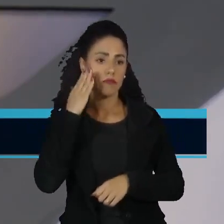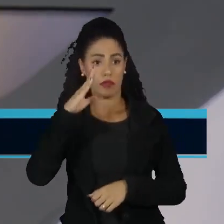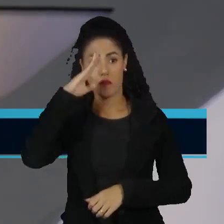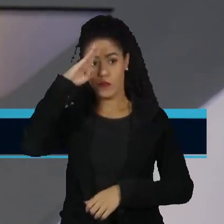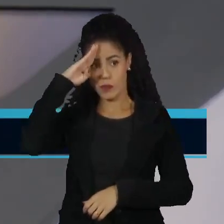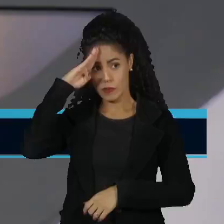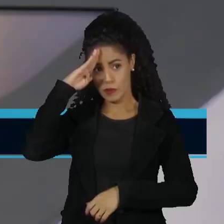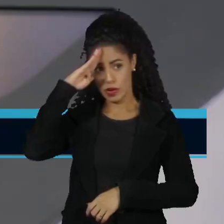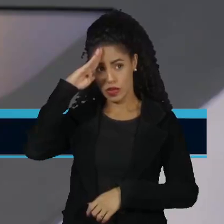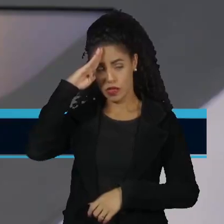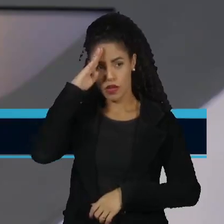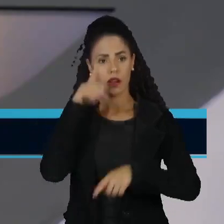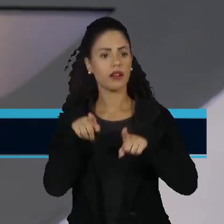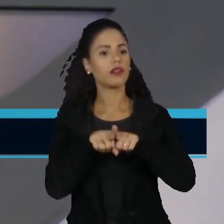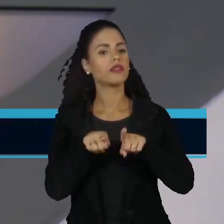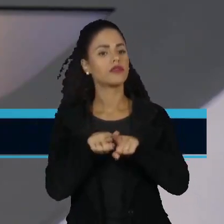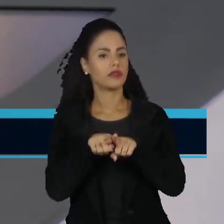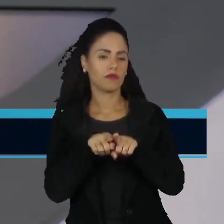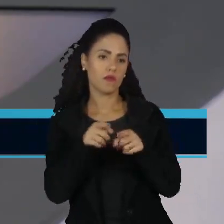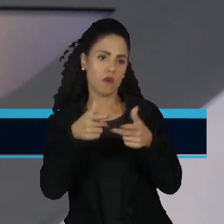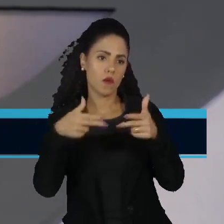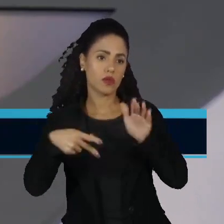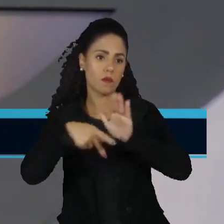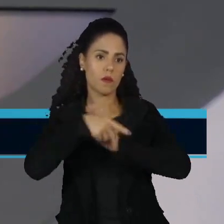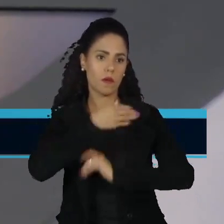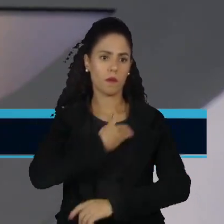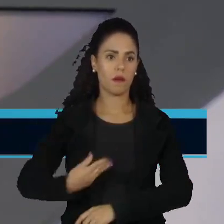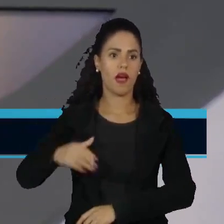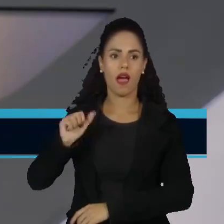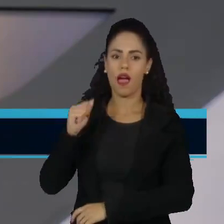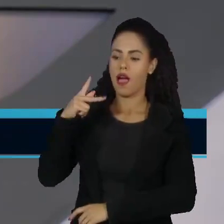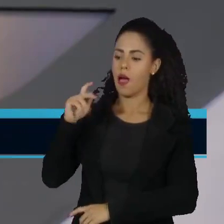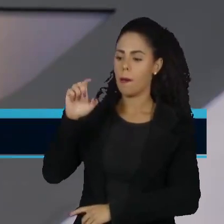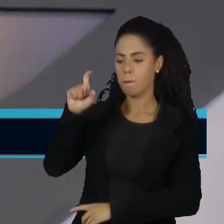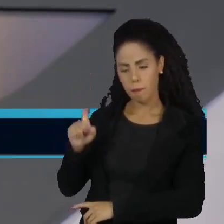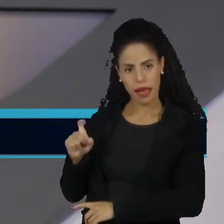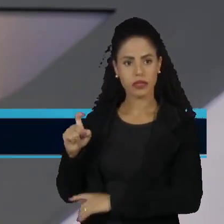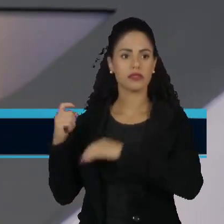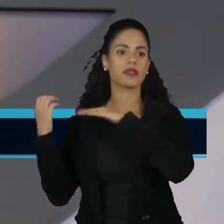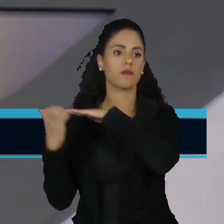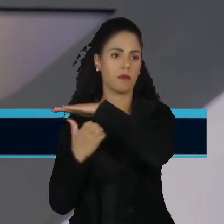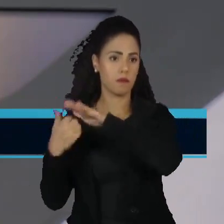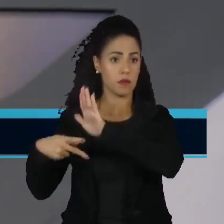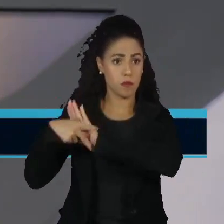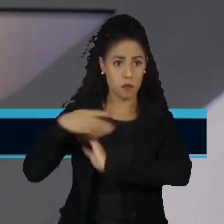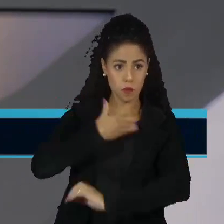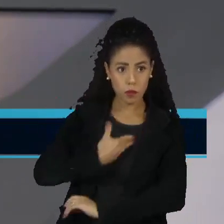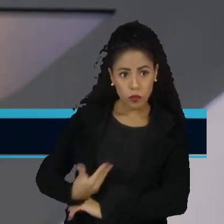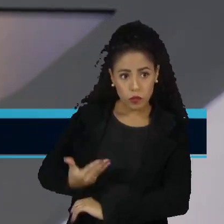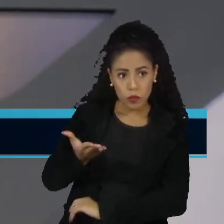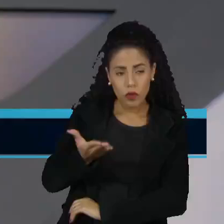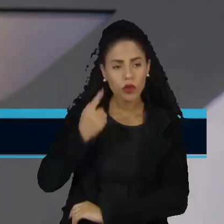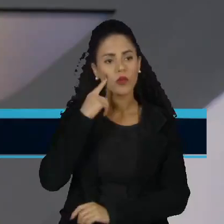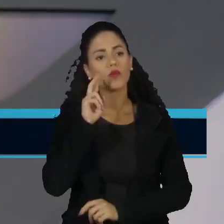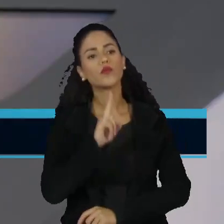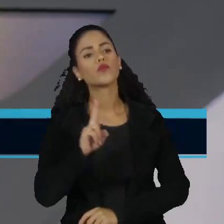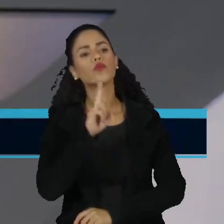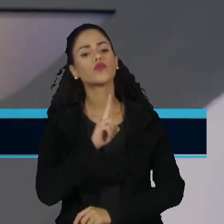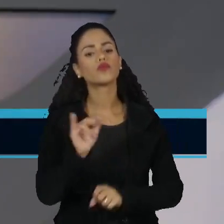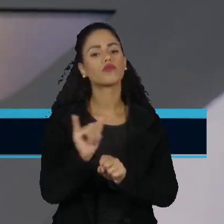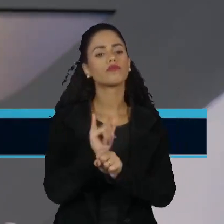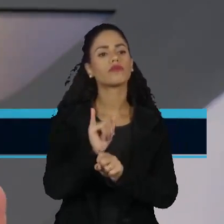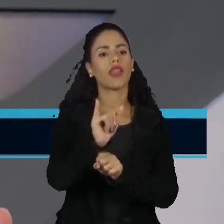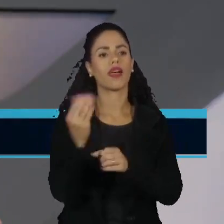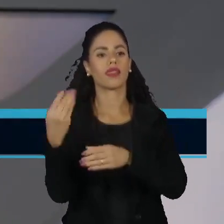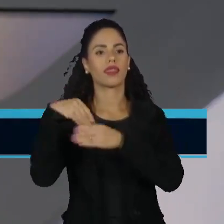militar, como de um órgão de Estado, né? A Apex é um órgão de Estado, né? E que, se de fato se utilizou a estrutura da